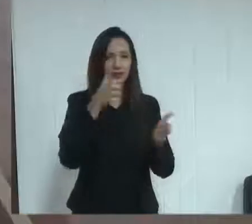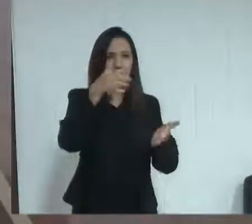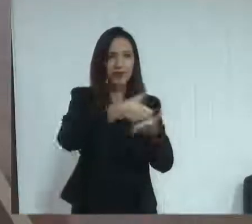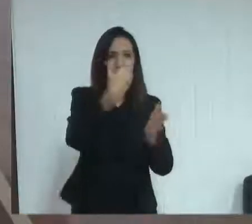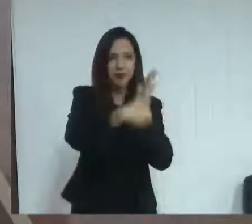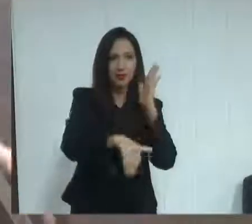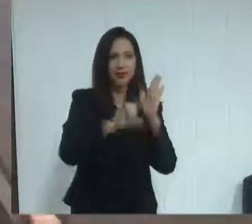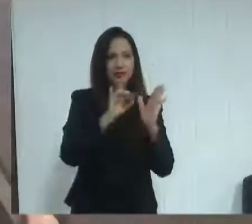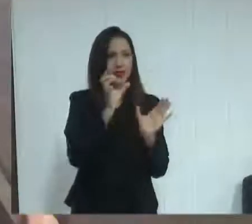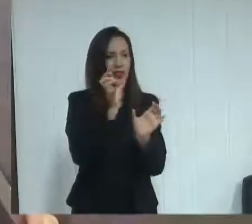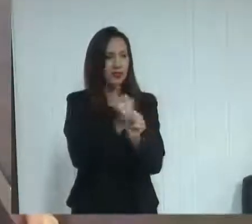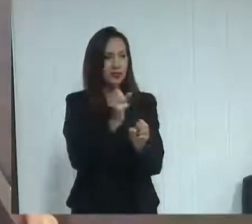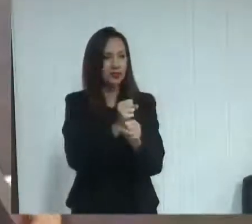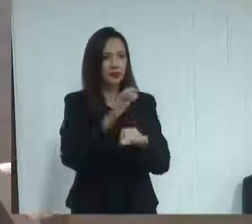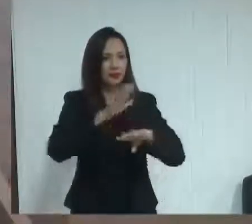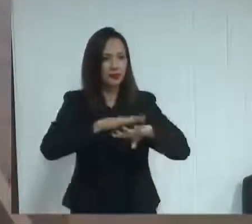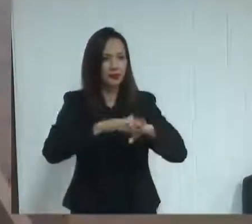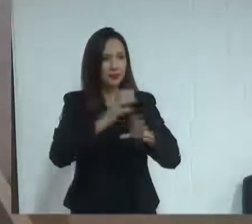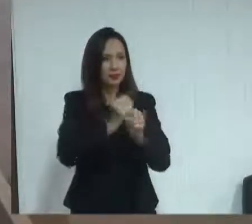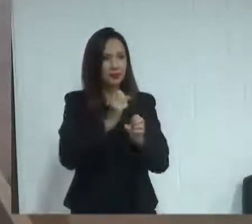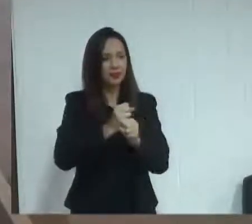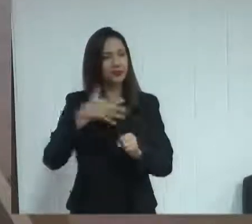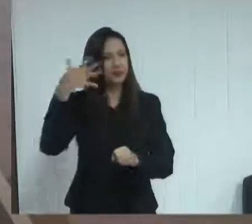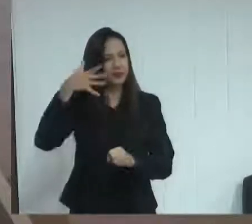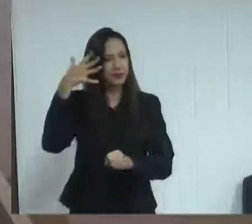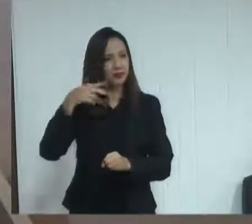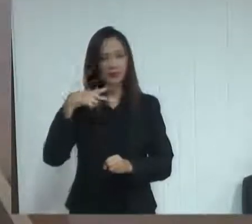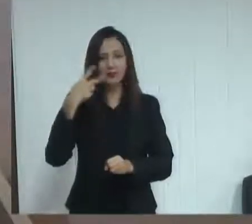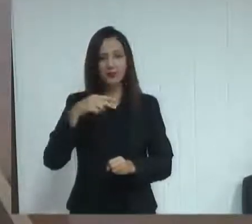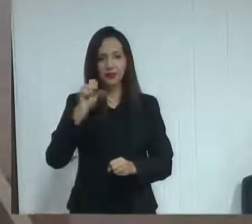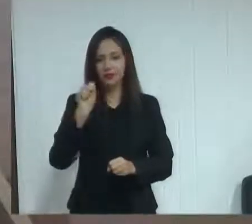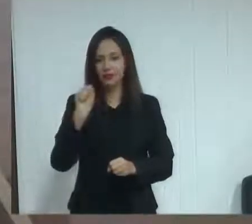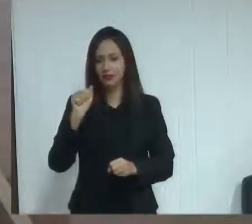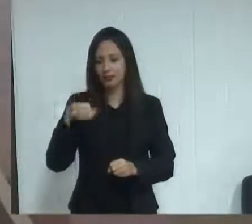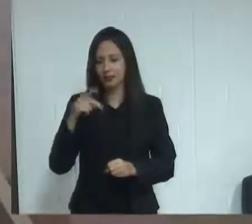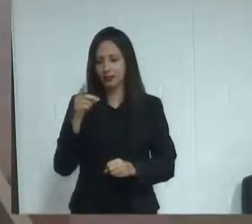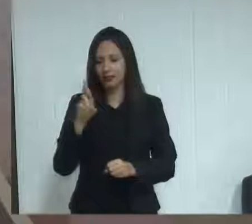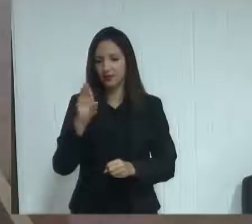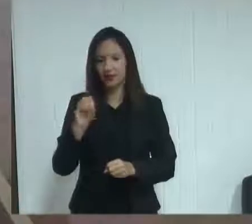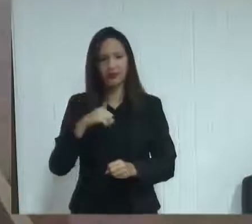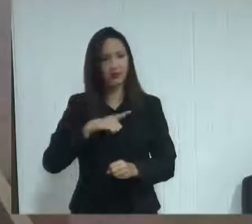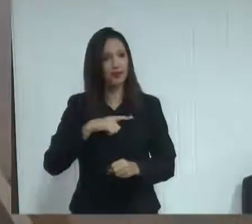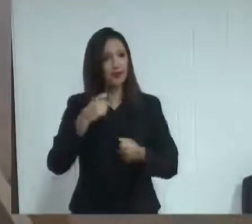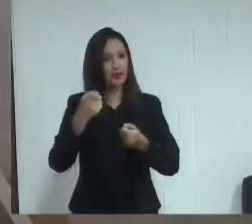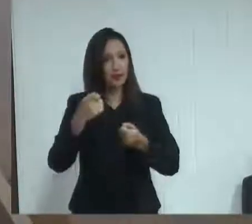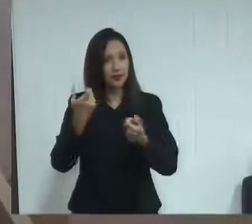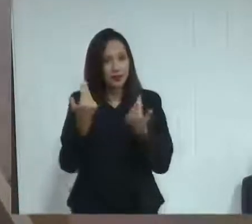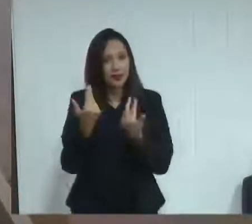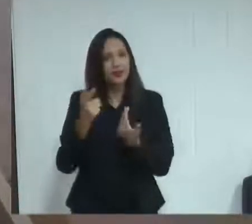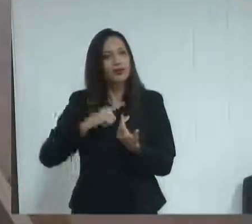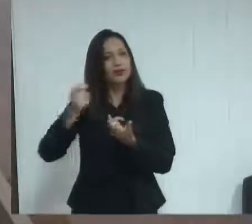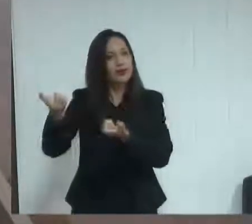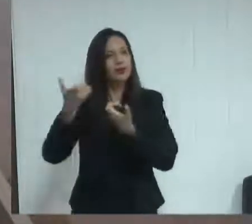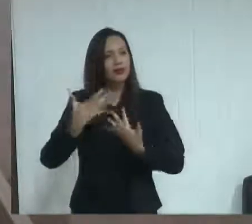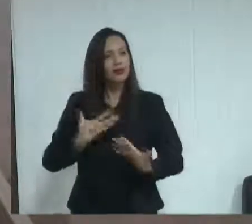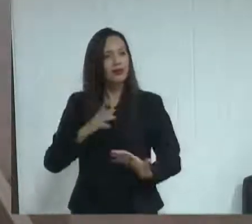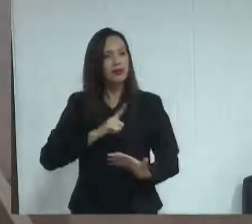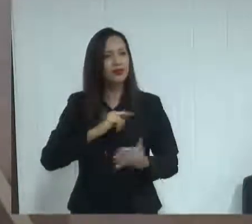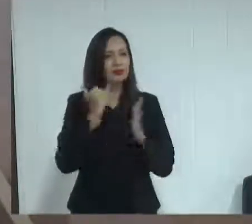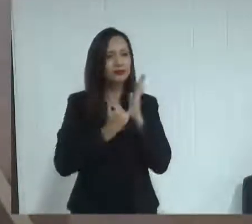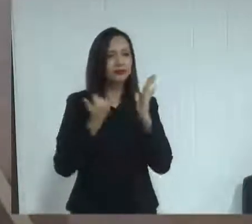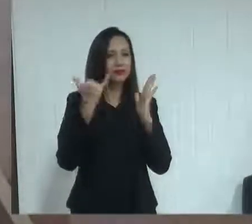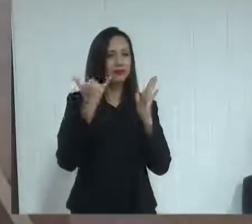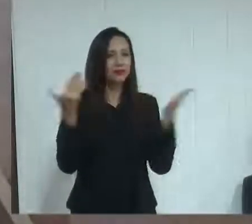fato, isso é matemático, como disse o nobre vereador Sandro. E como também disseram, usando o exemplo de um imposto de 1.000, hoje,